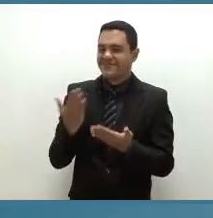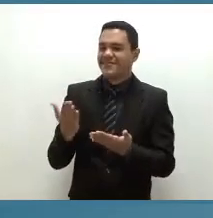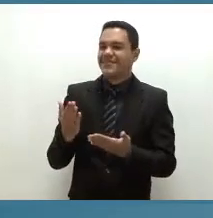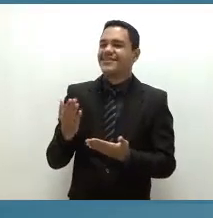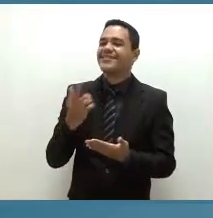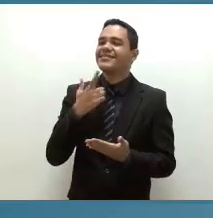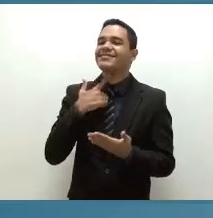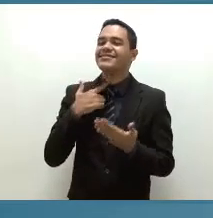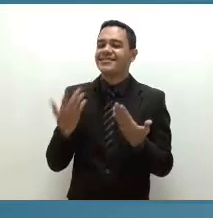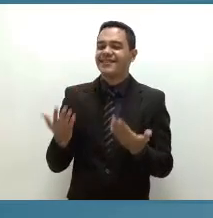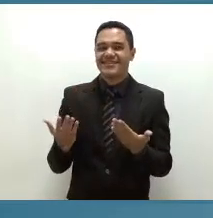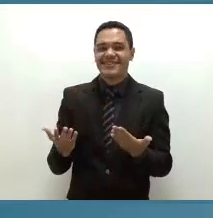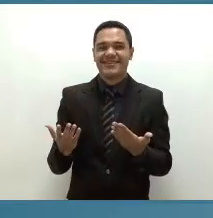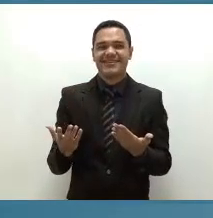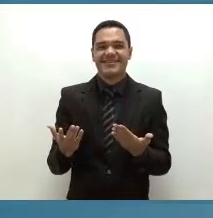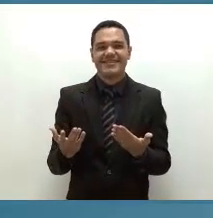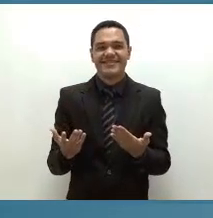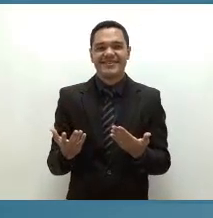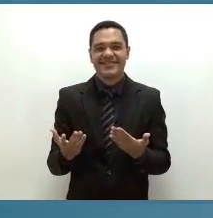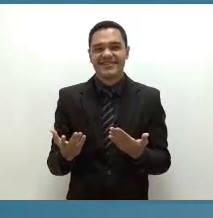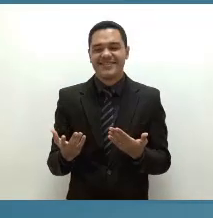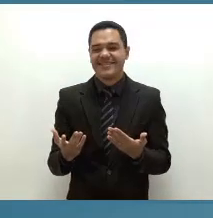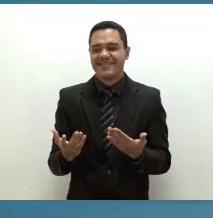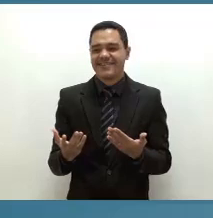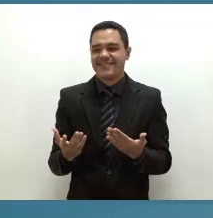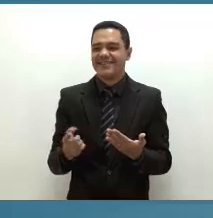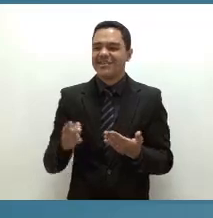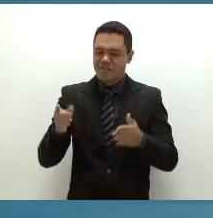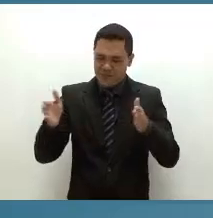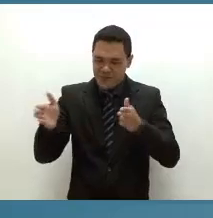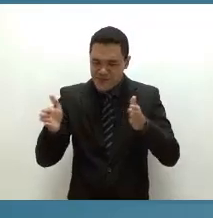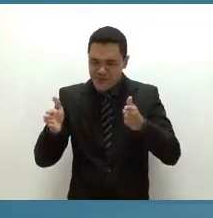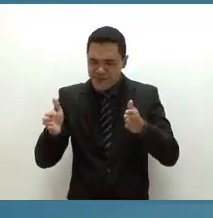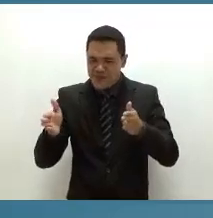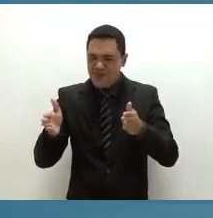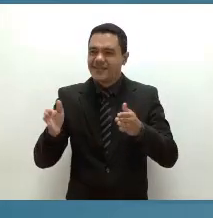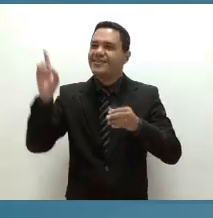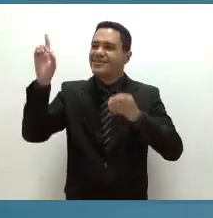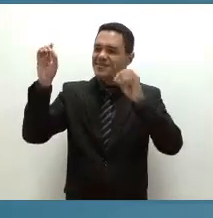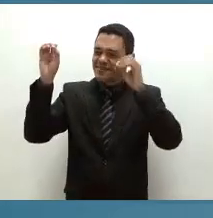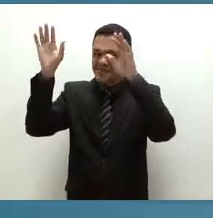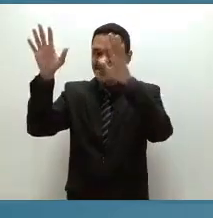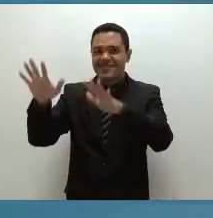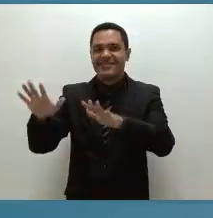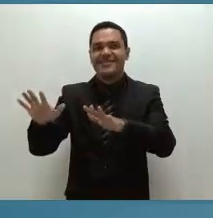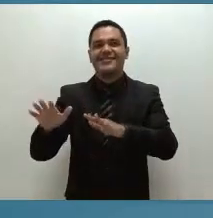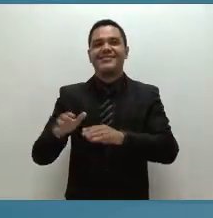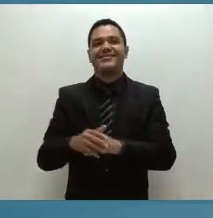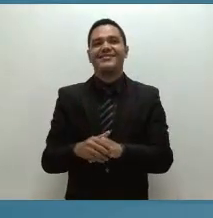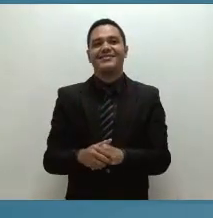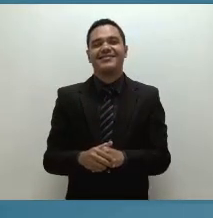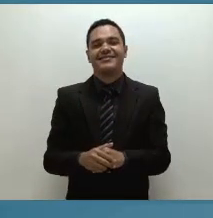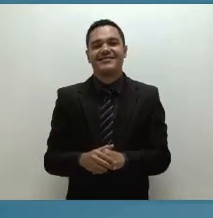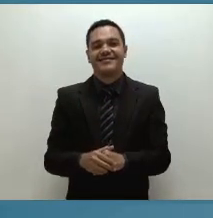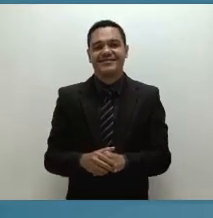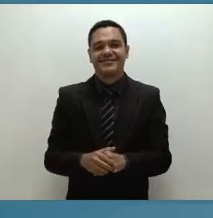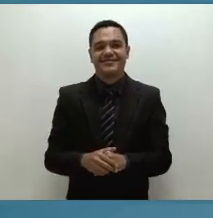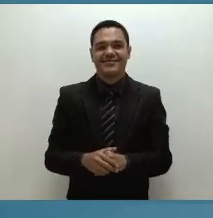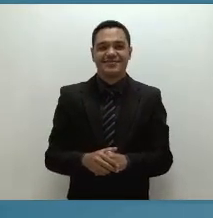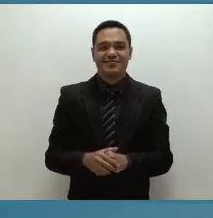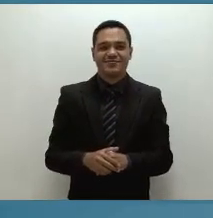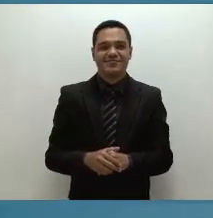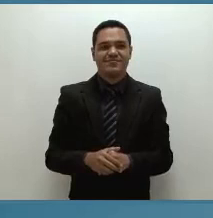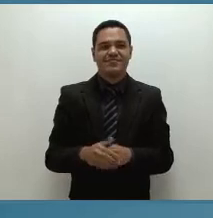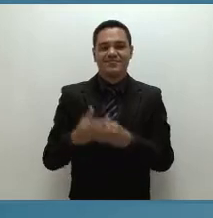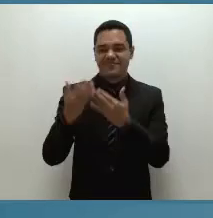desejar um mandato abençoado por Deus, que Deus também lhe dê sabedoria. Nosso amigo